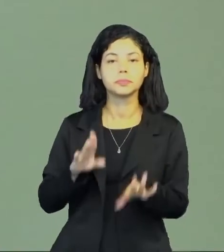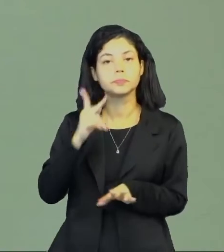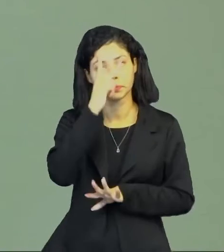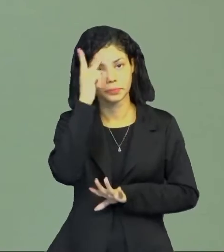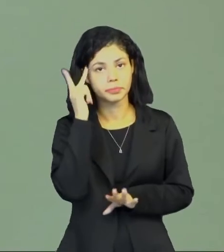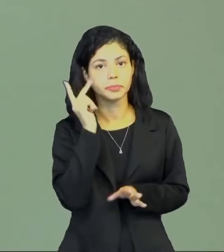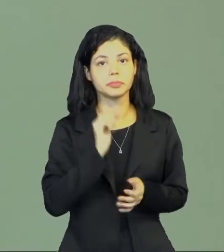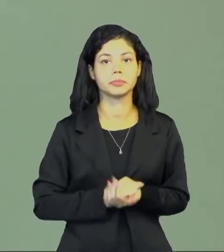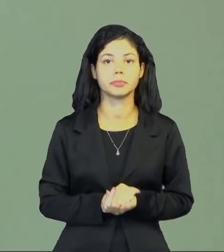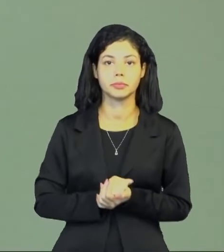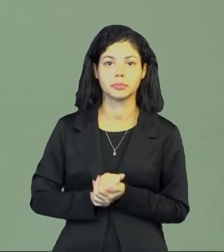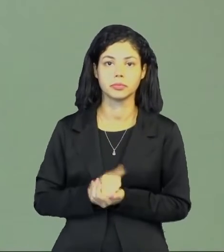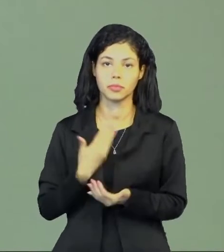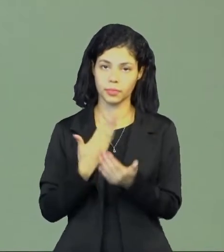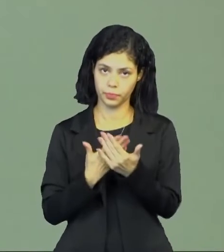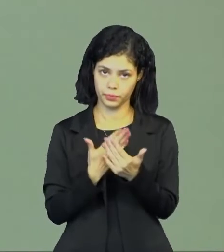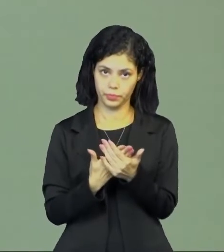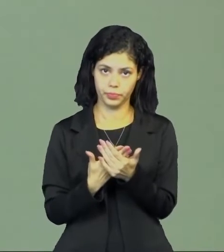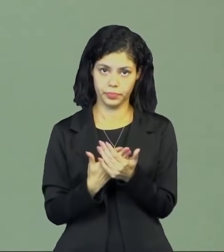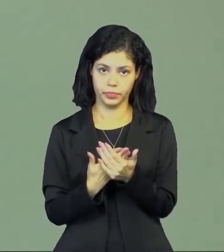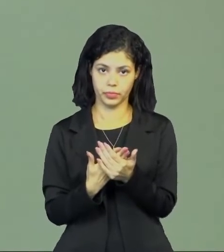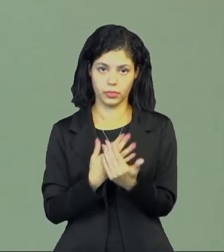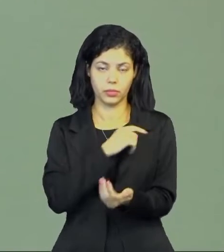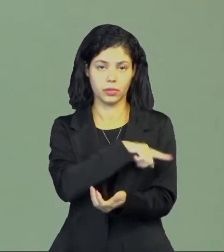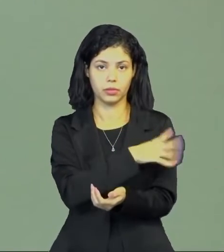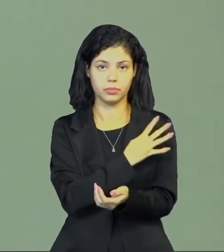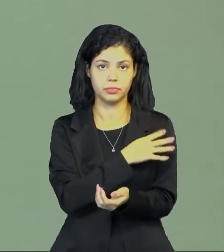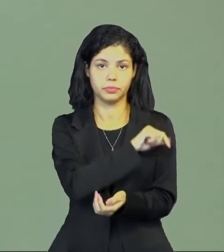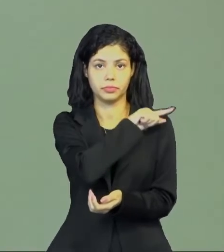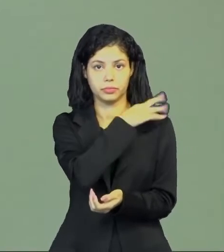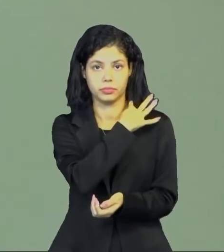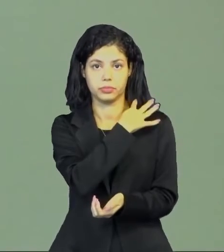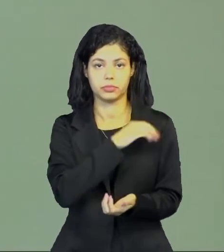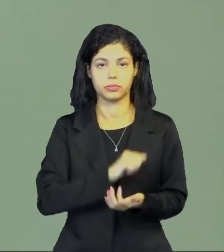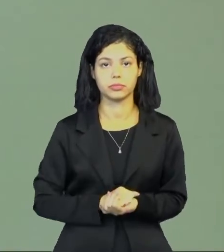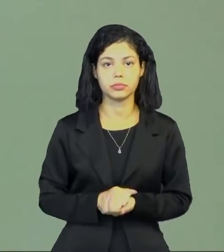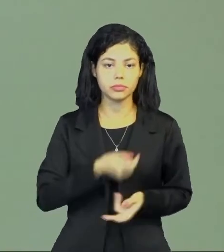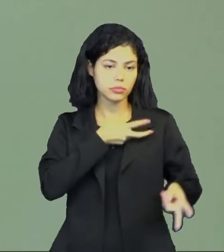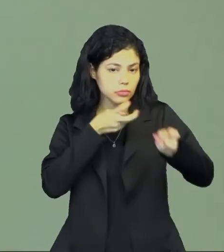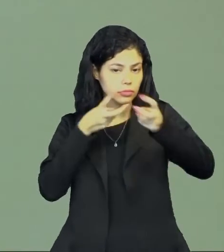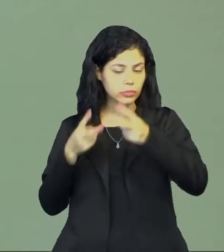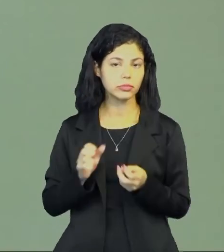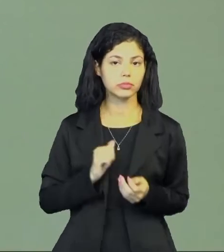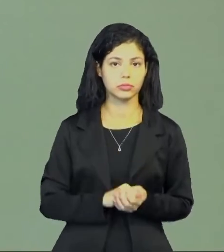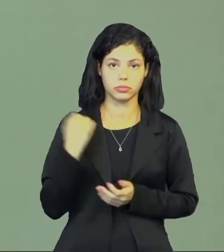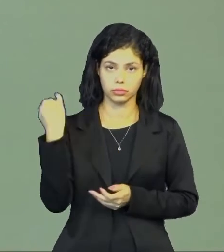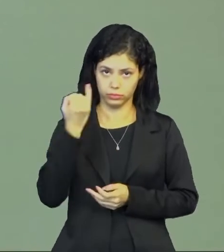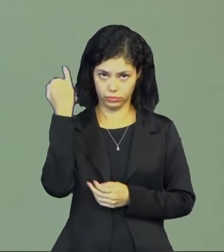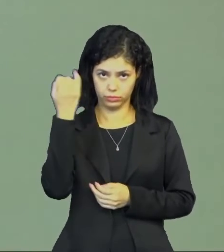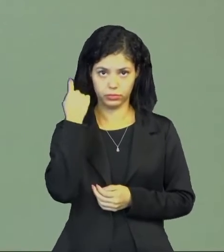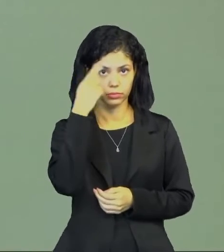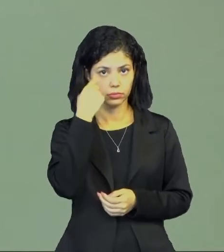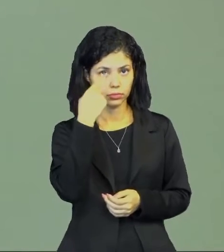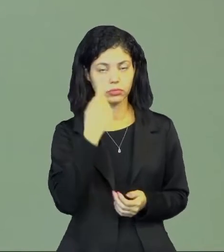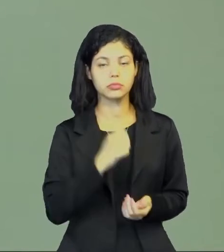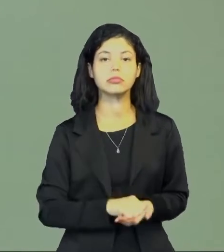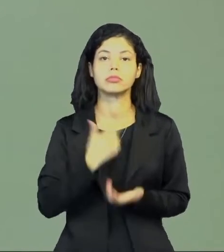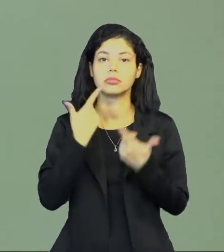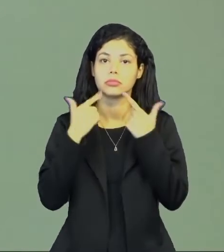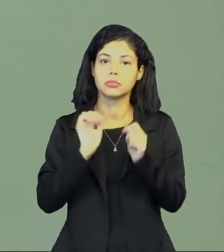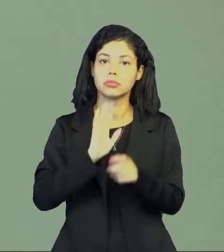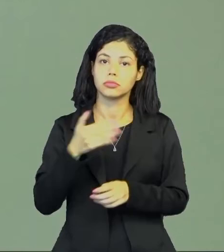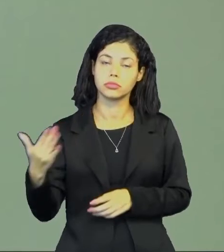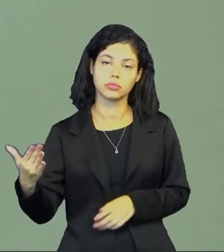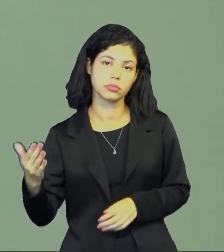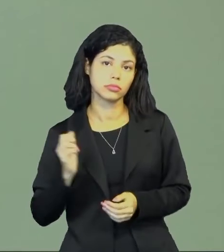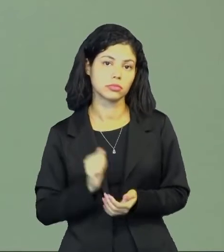pessoa, ela tá estudando um ensino fundamental, um ensino médio, ela não percebe muito bem a importância da língua estrangeira, e aí